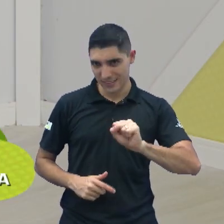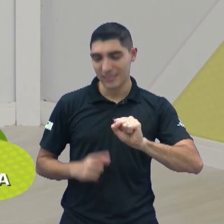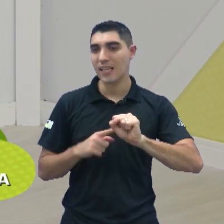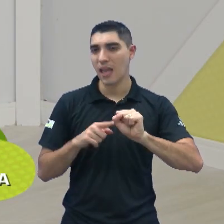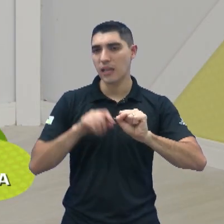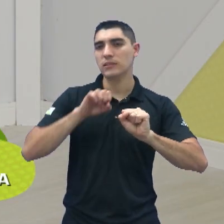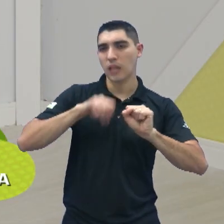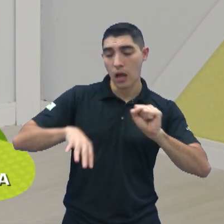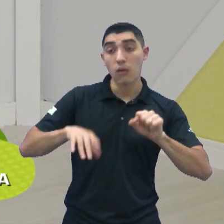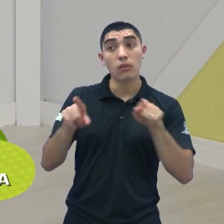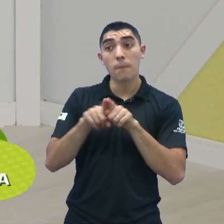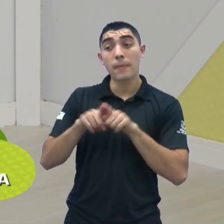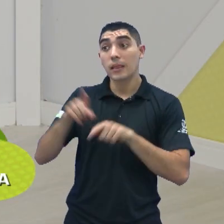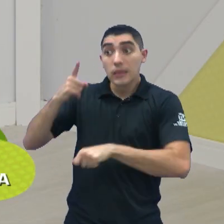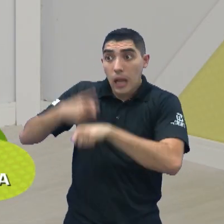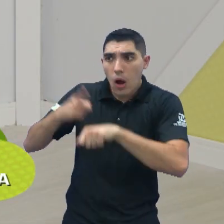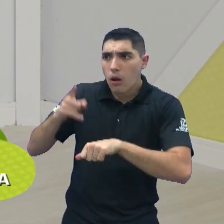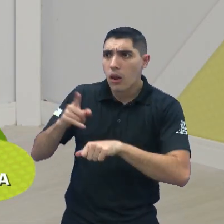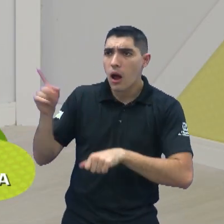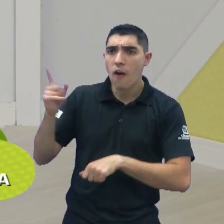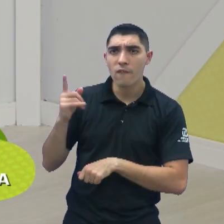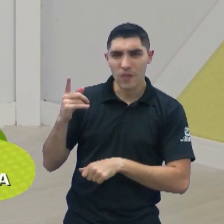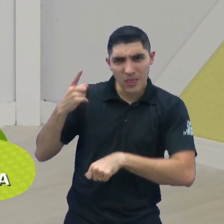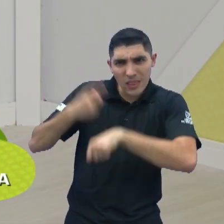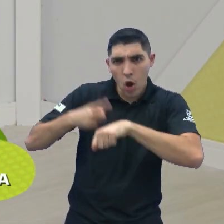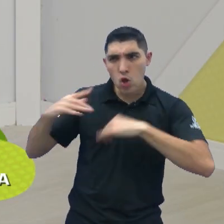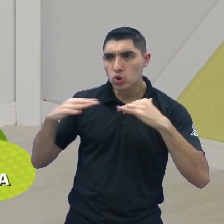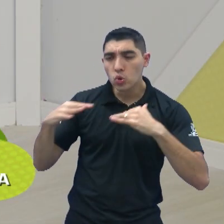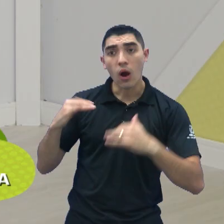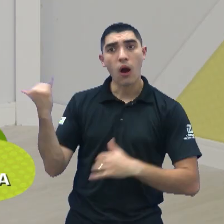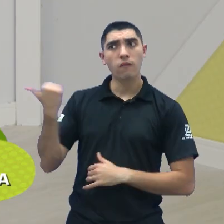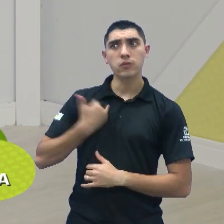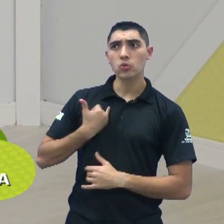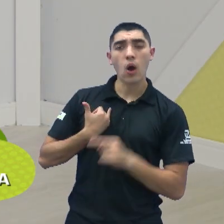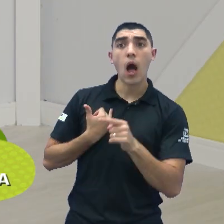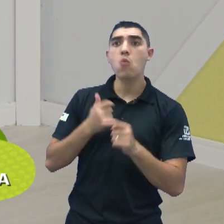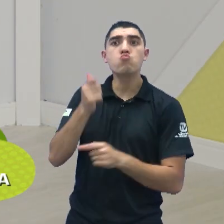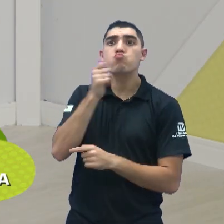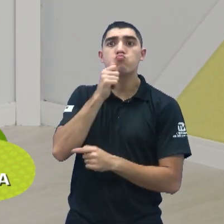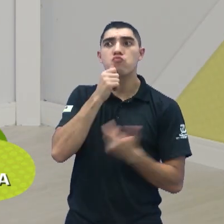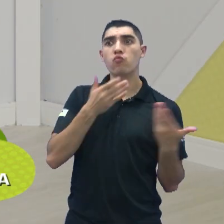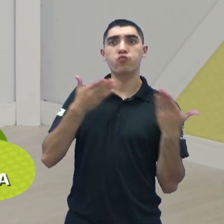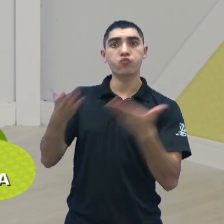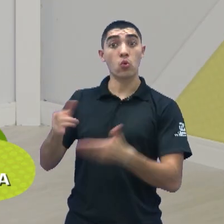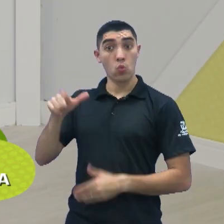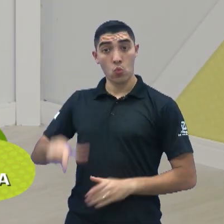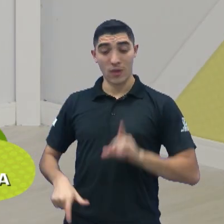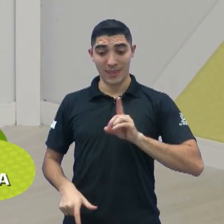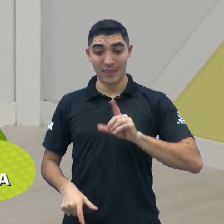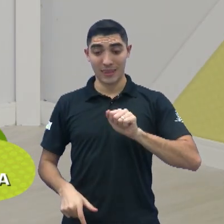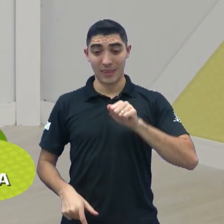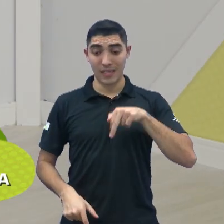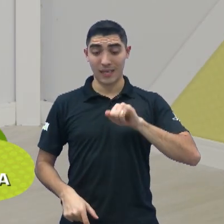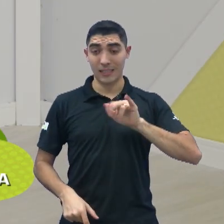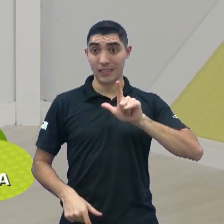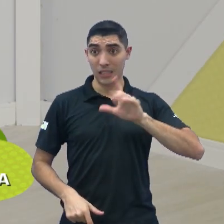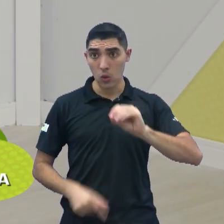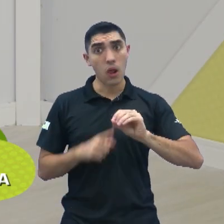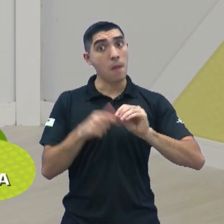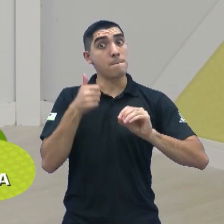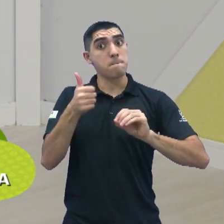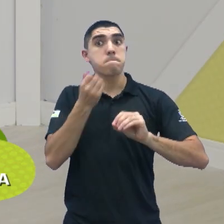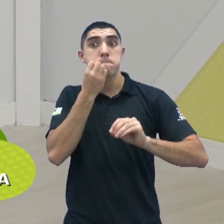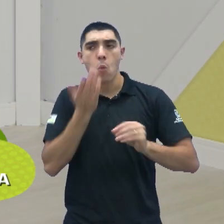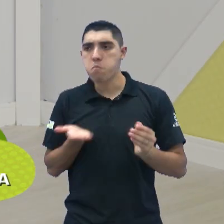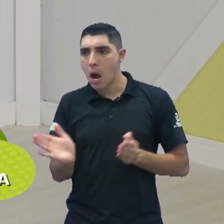viajado para Ribeirão Preto, foi uma ausência sentida. Ele que é um homem das bolas paradas, é um bom marcador, tem um bom passe,